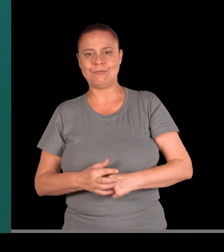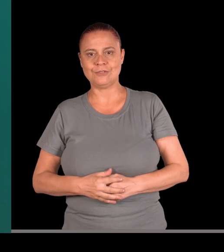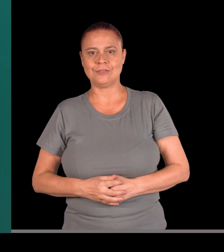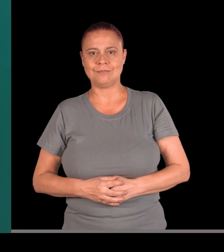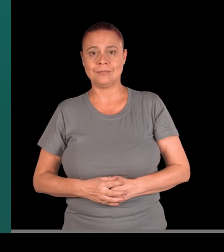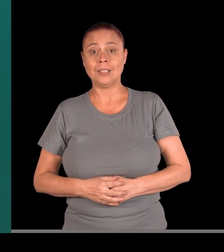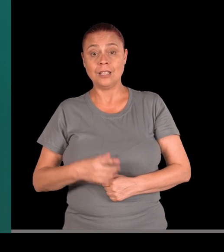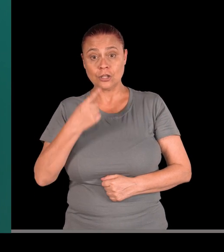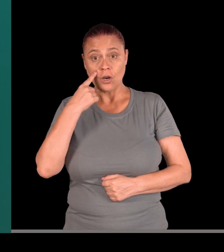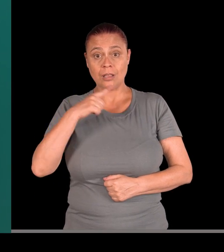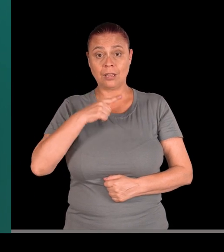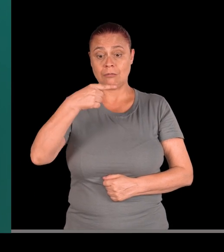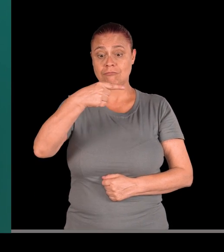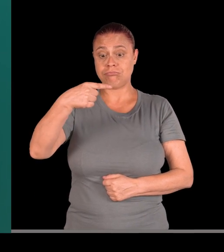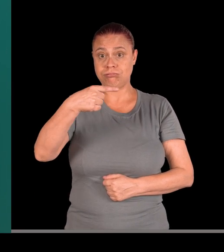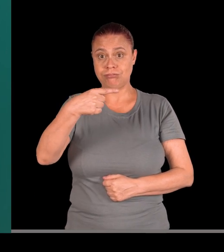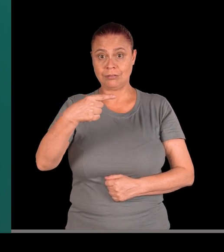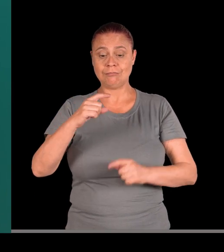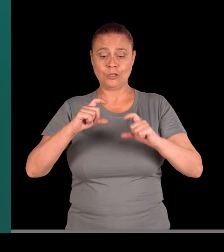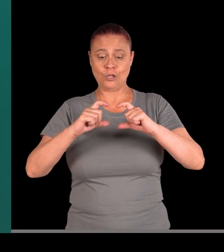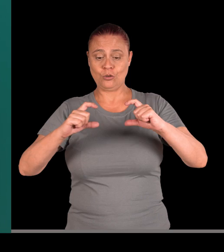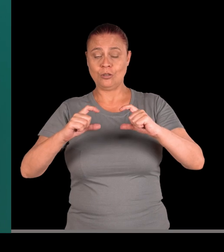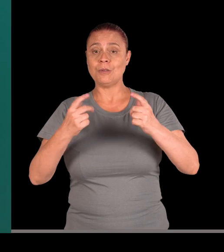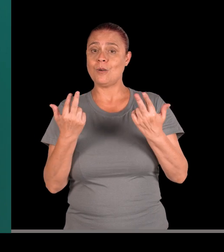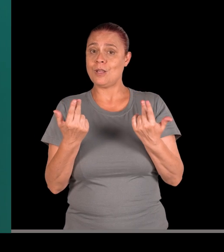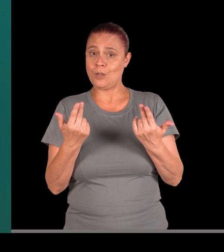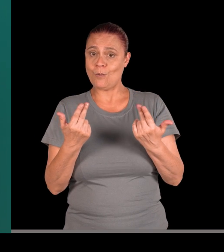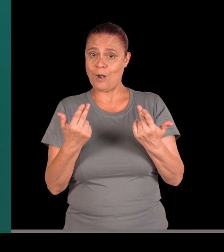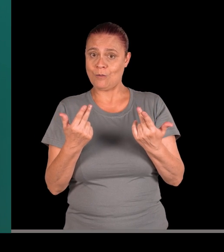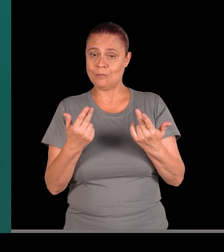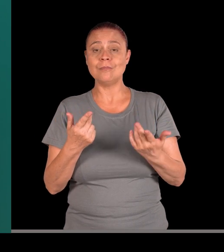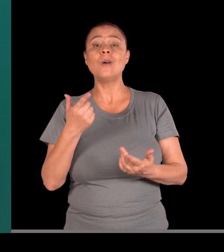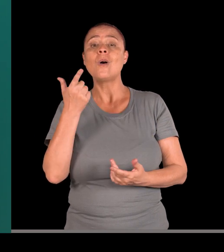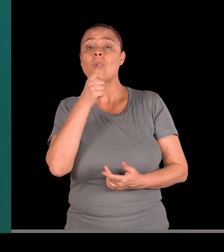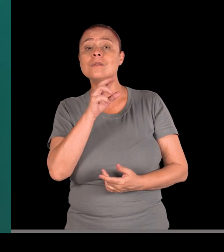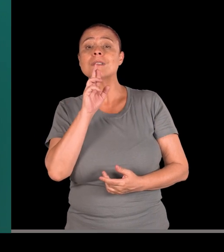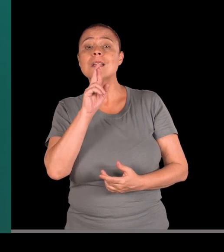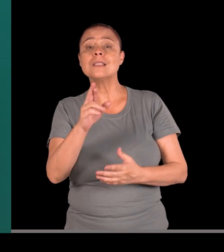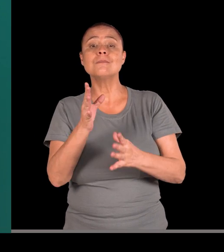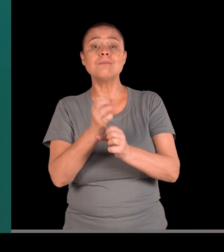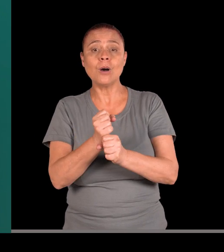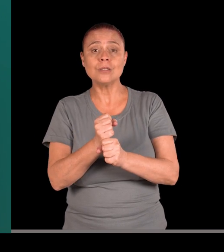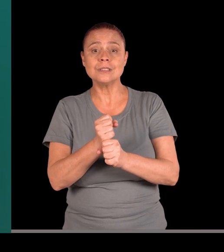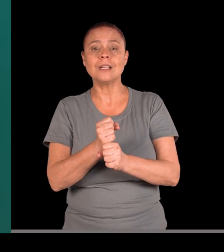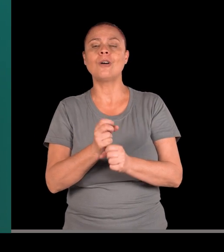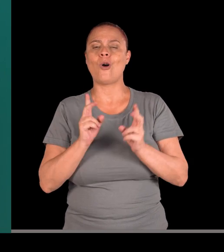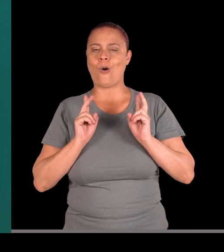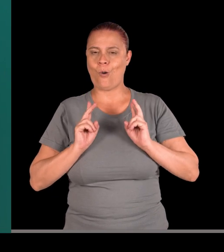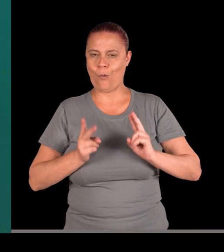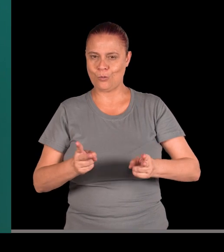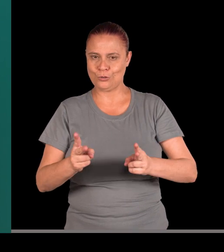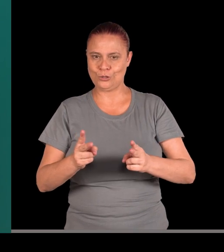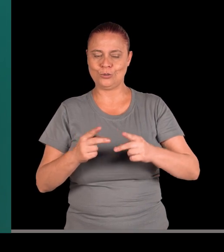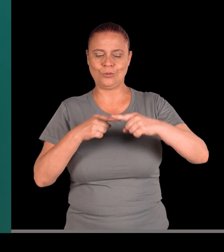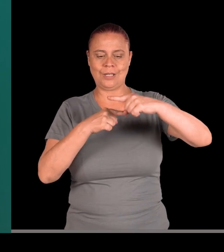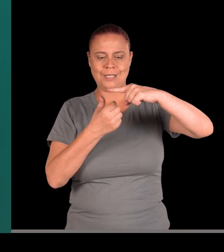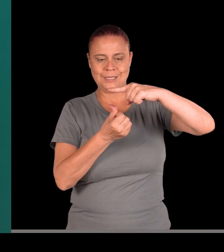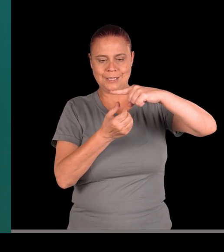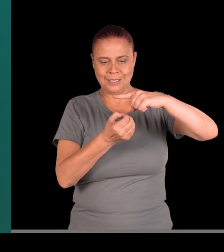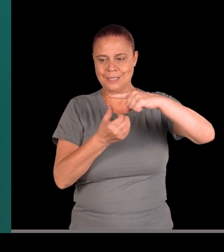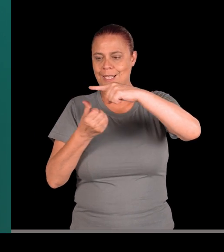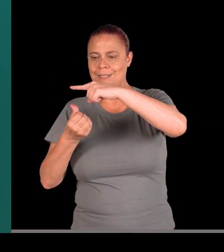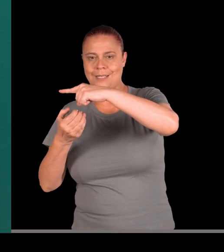Percebam que agora nós temos uma subtração de frações com denominadores iguais. E para resolver, basta permanecer